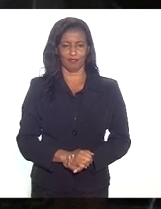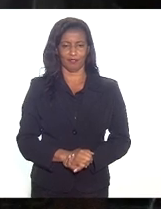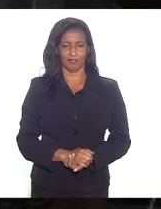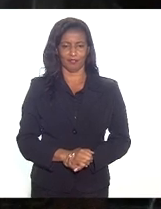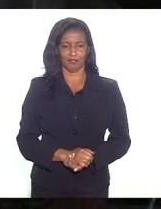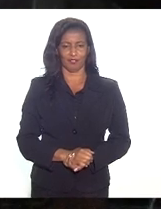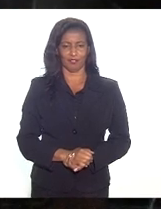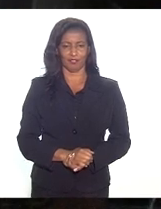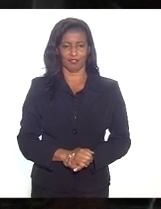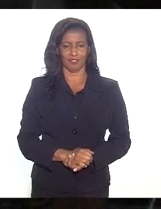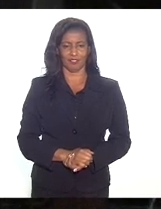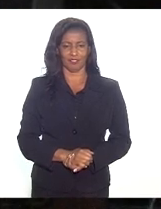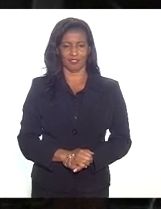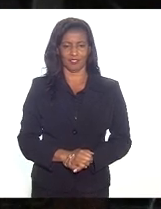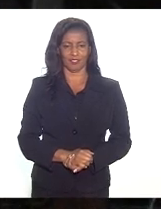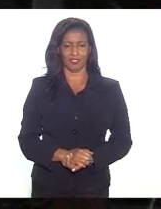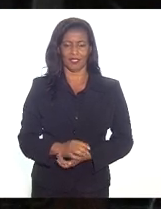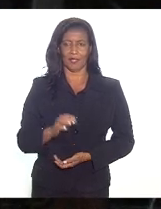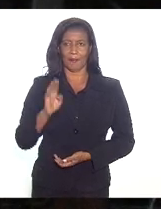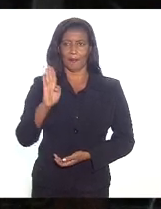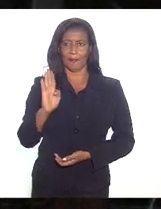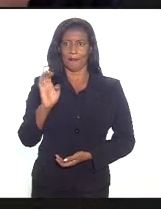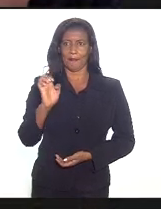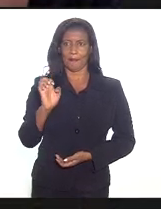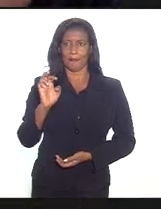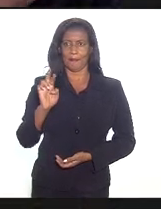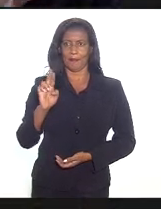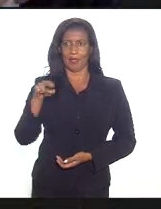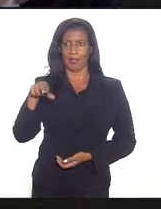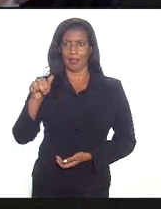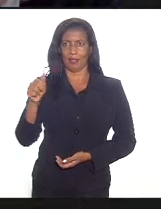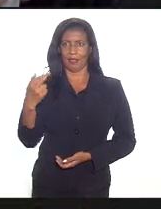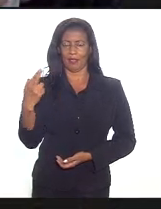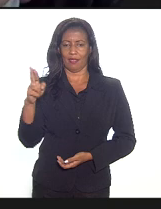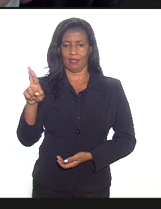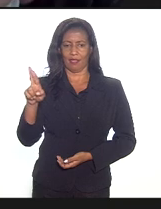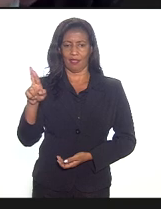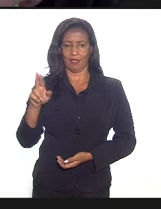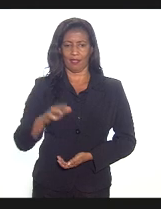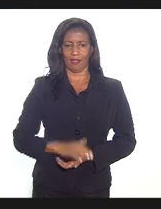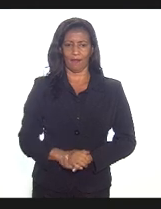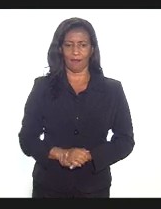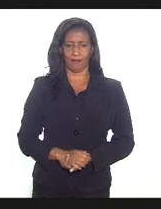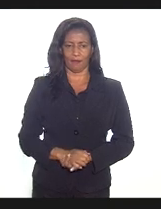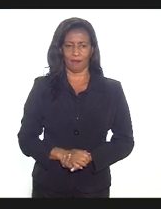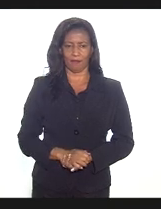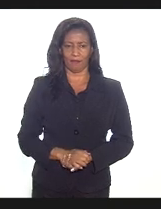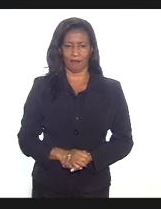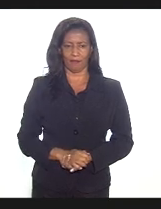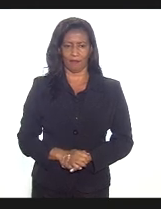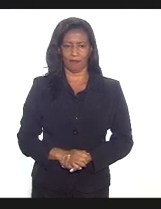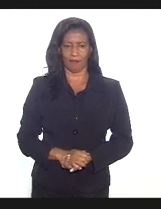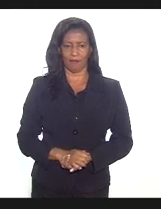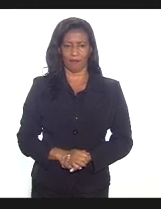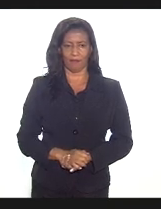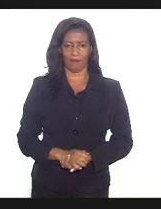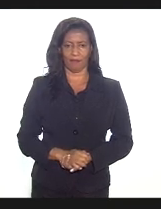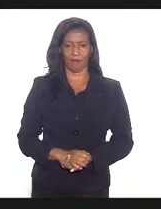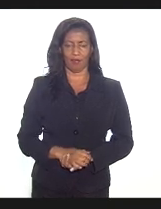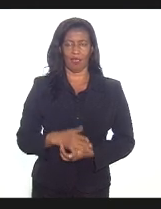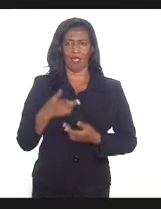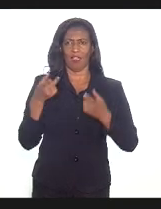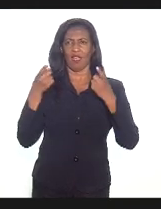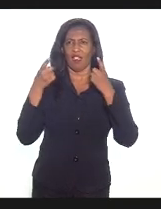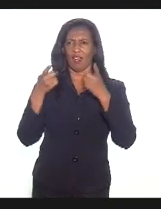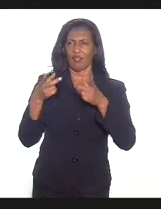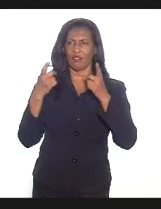Deputado Subtenente Bernardo. A privatização só serviu para ferrar a população da